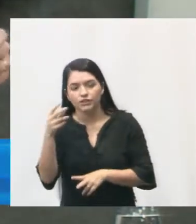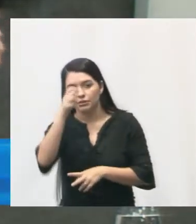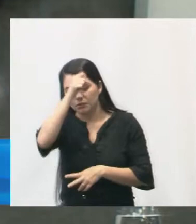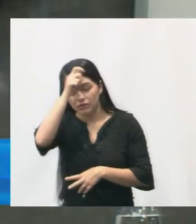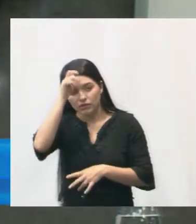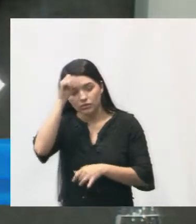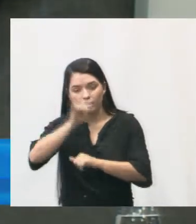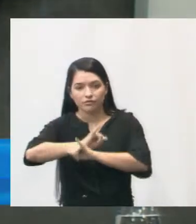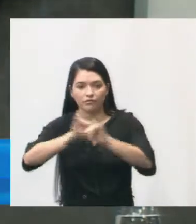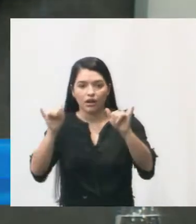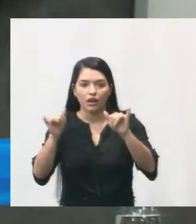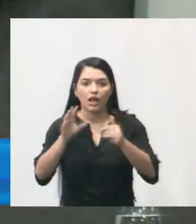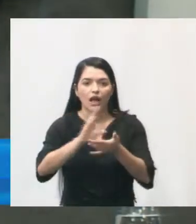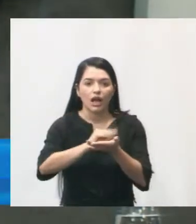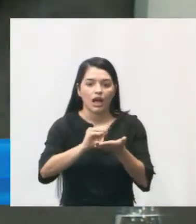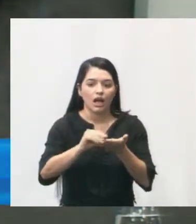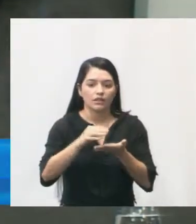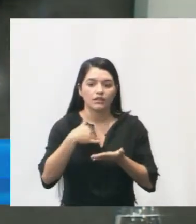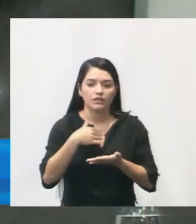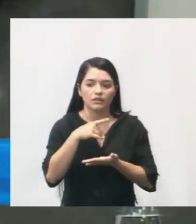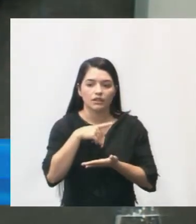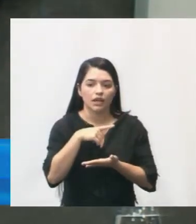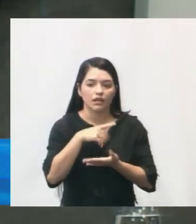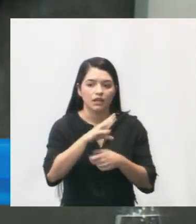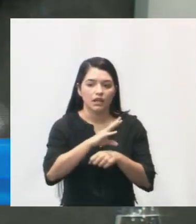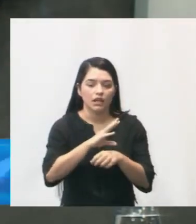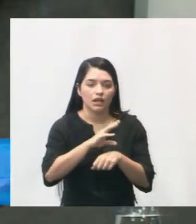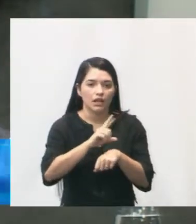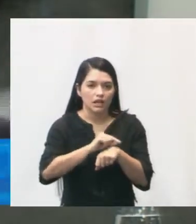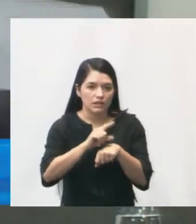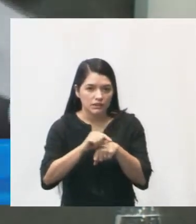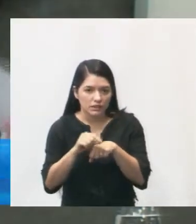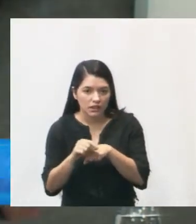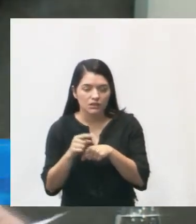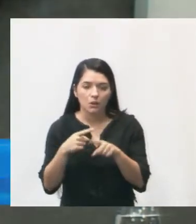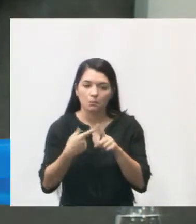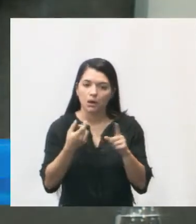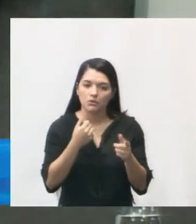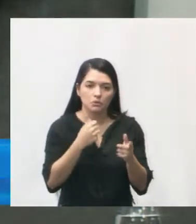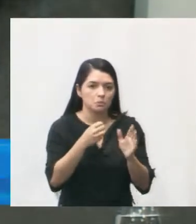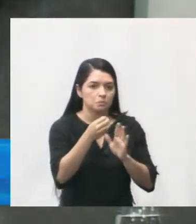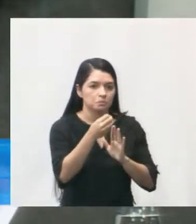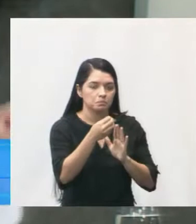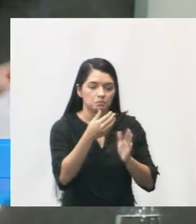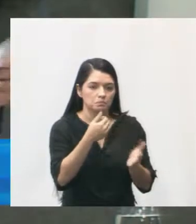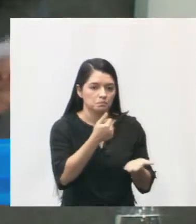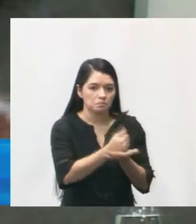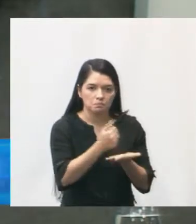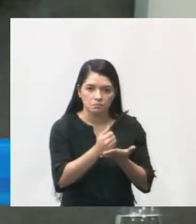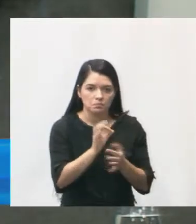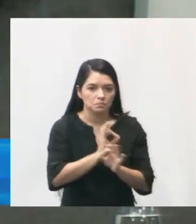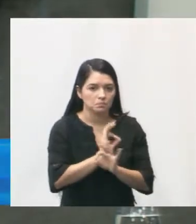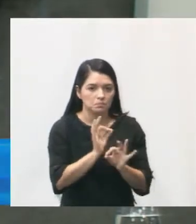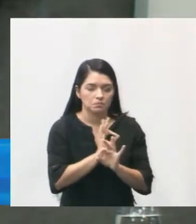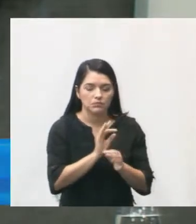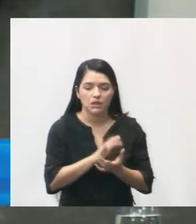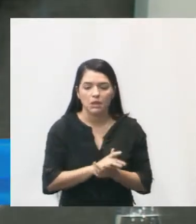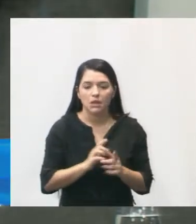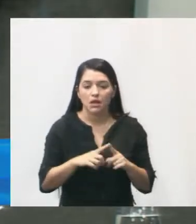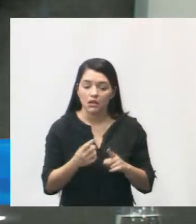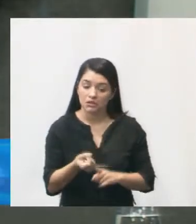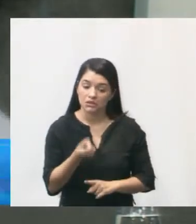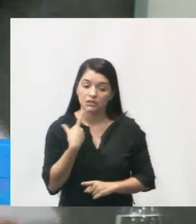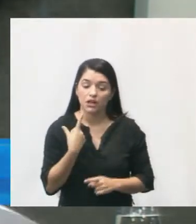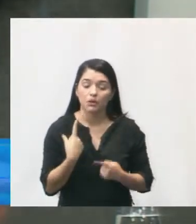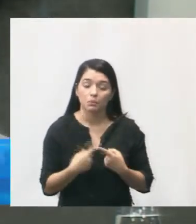ata da licitação, que ainda não foi homologada. Então, estou trazendo aqui, vou entregar em mãos. Muito me estranha, porque é a mesma empresa que